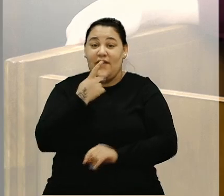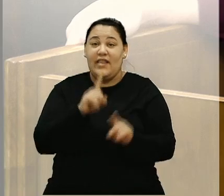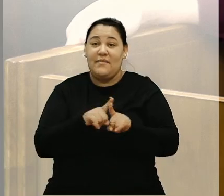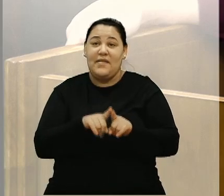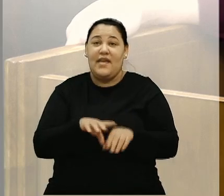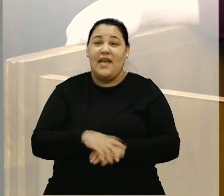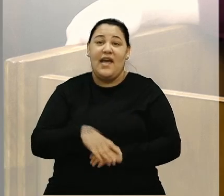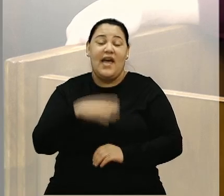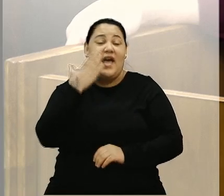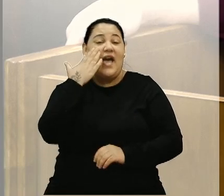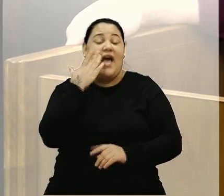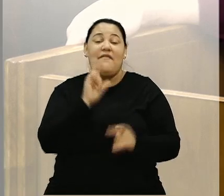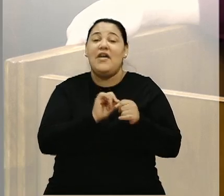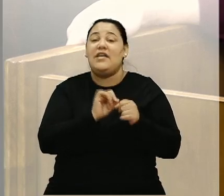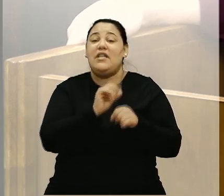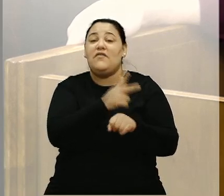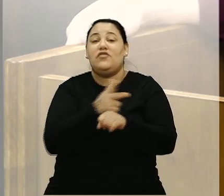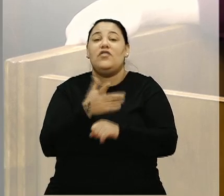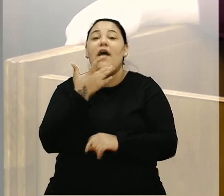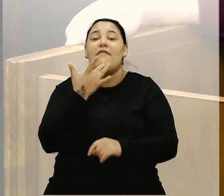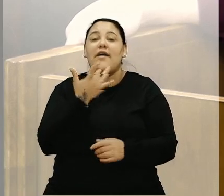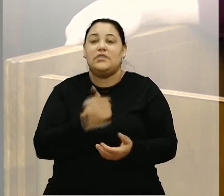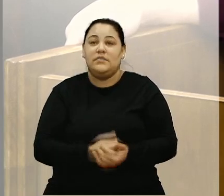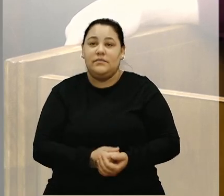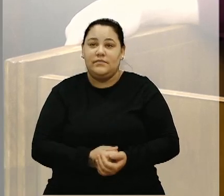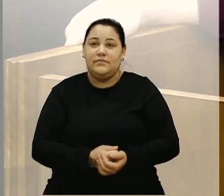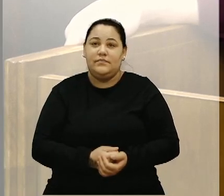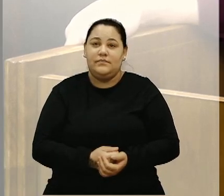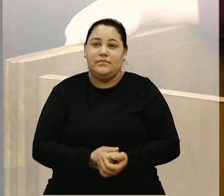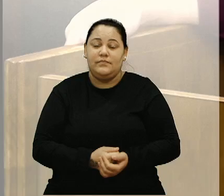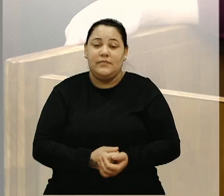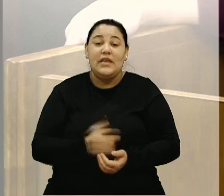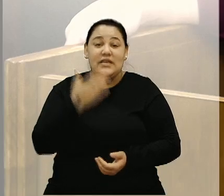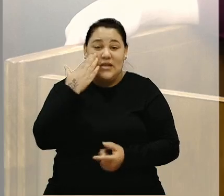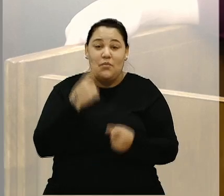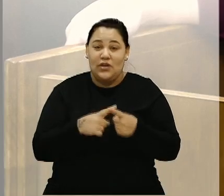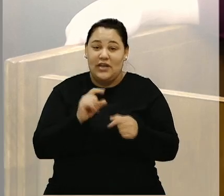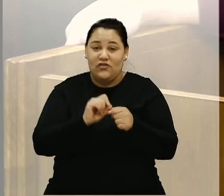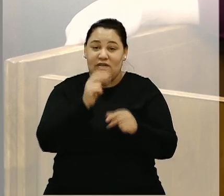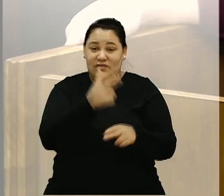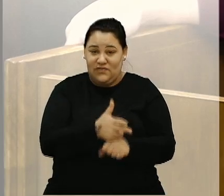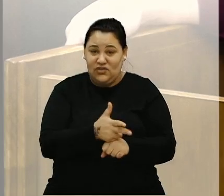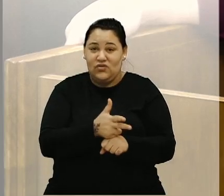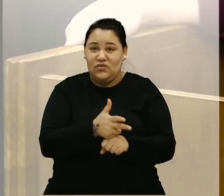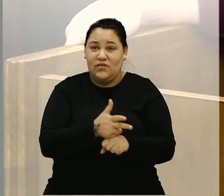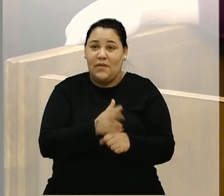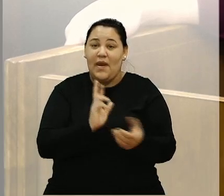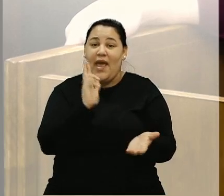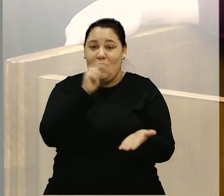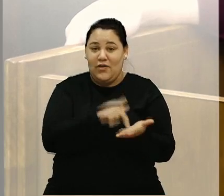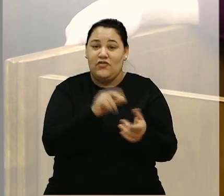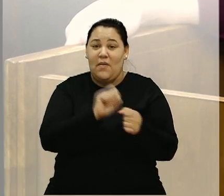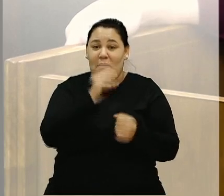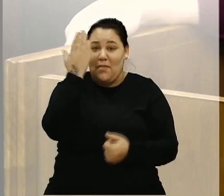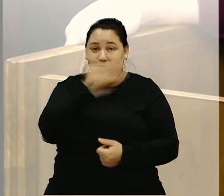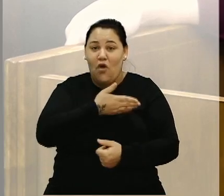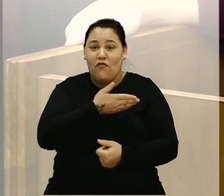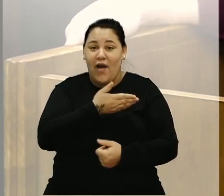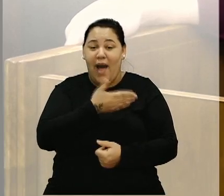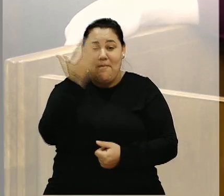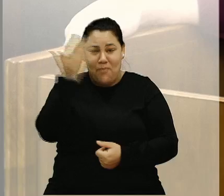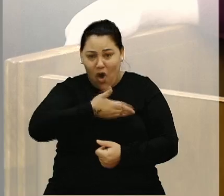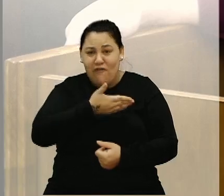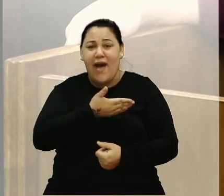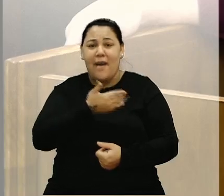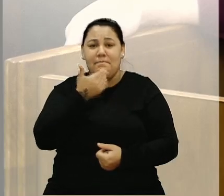Saber fazer videozinhos, faz. Sabe por que o cara faz vídeo? Realmente é para comprovar, para provar, para